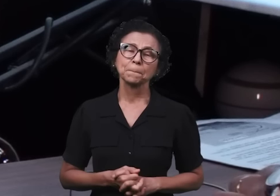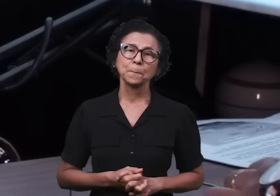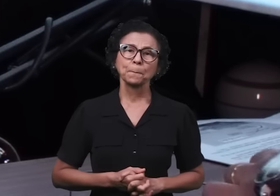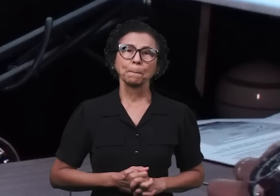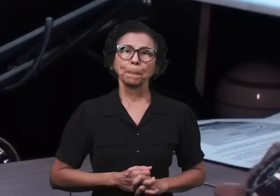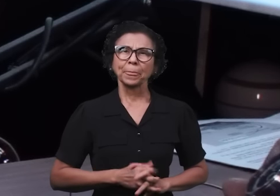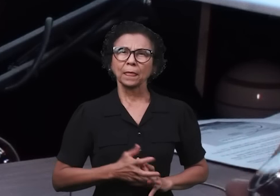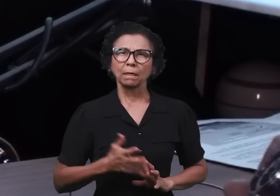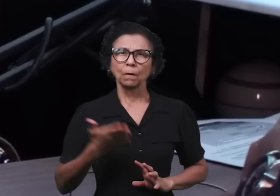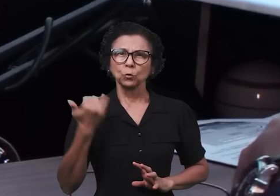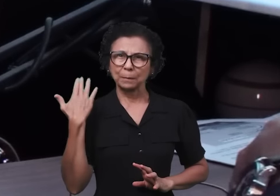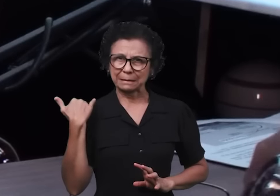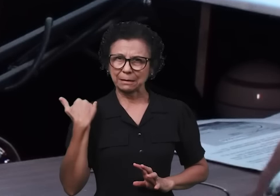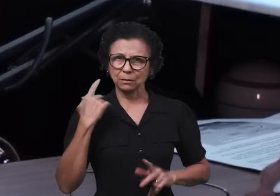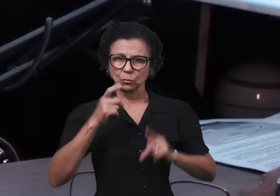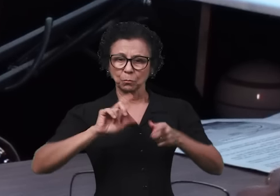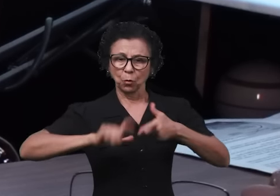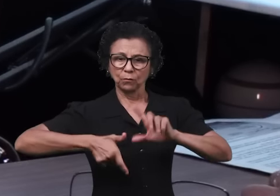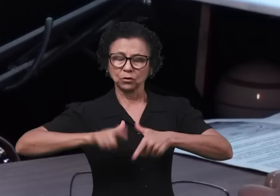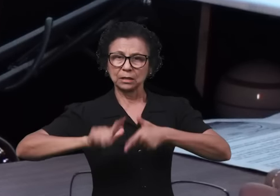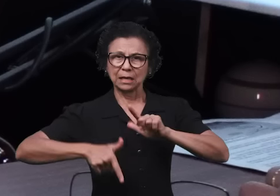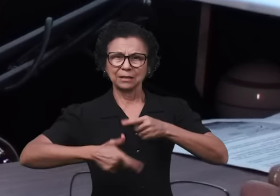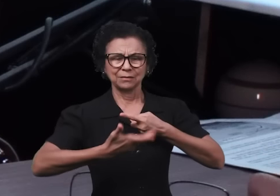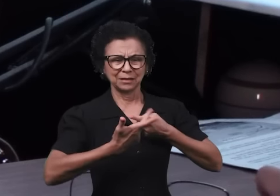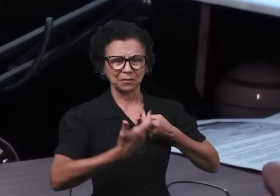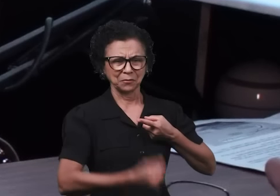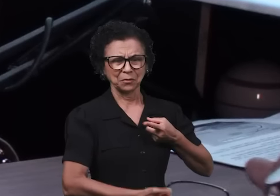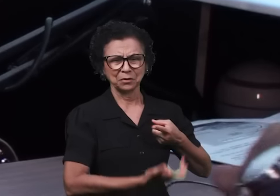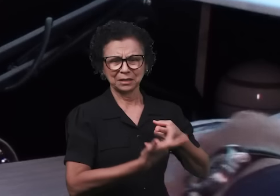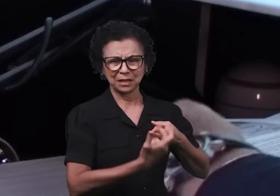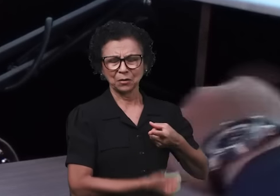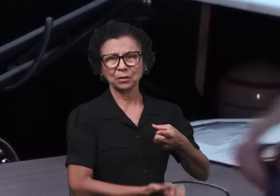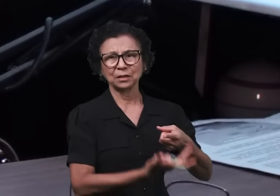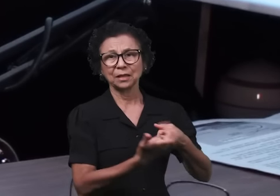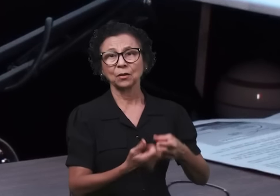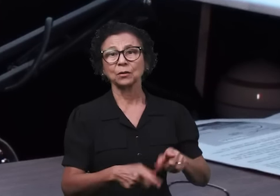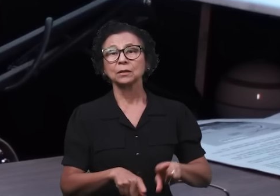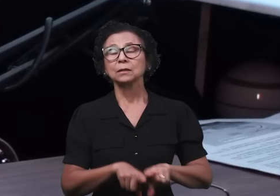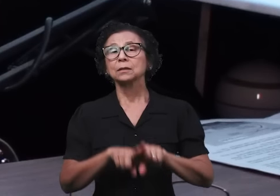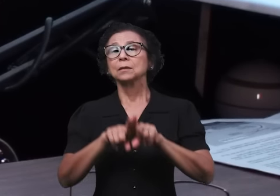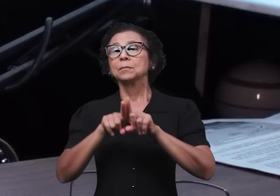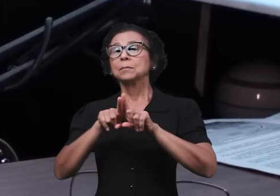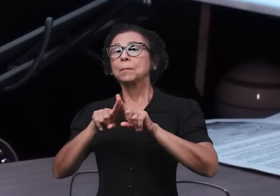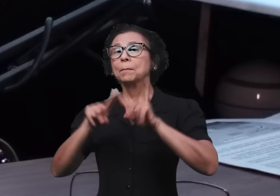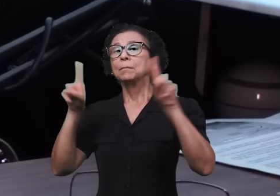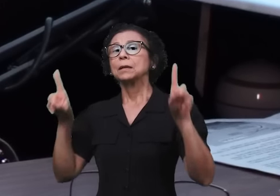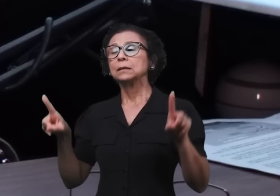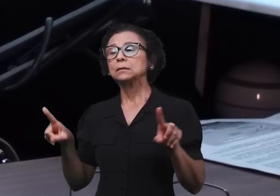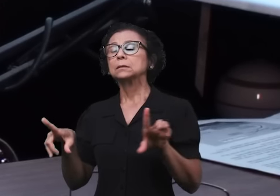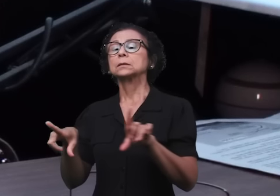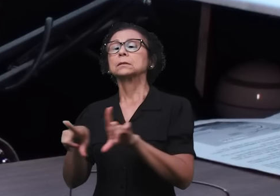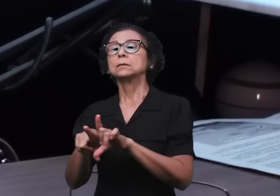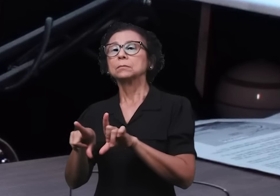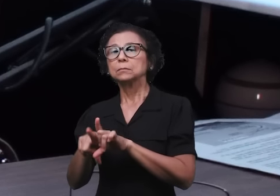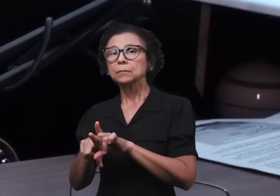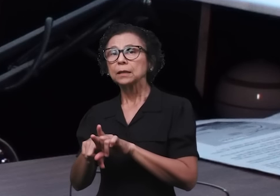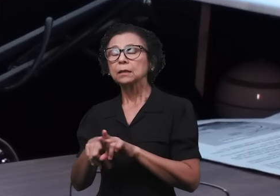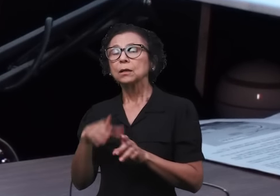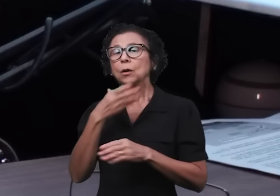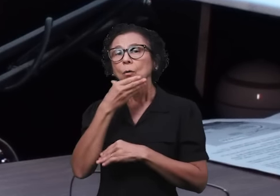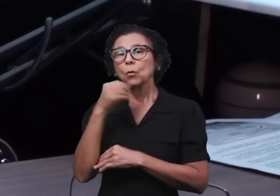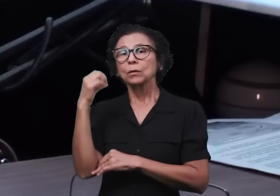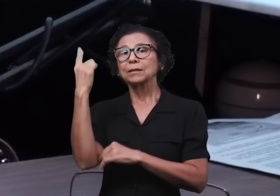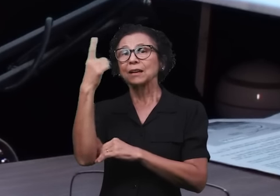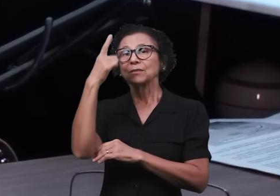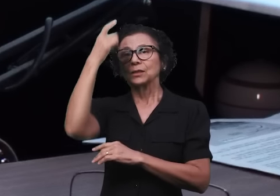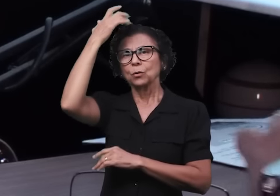derrotas de Israel, mas todas as vitórias de Israel, principalmente Davi, muitas experiências, né, que Davi teve, foi exatamente